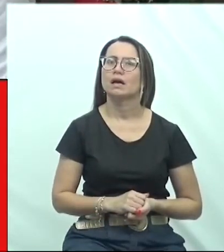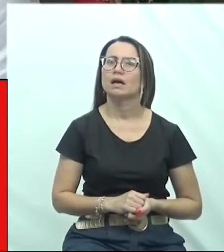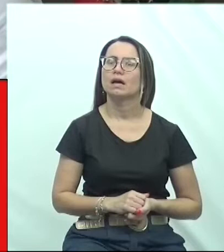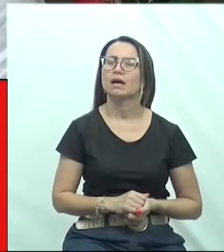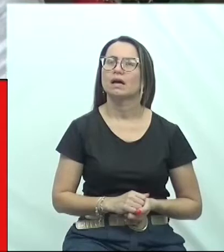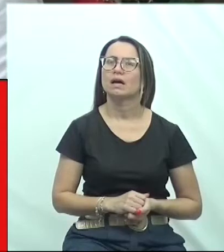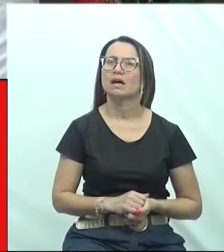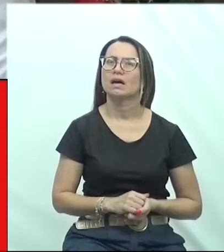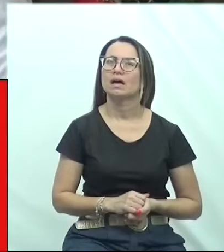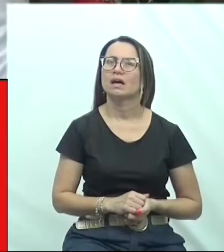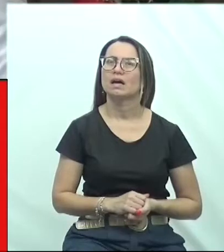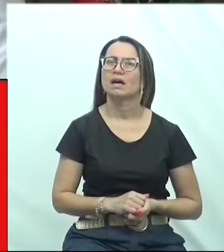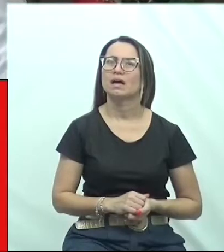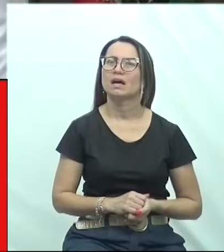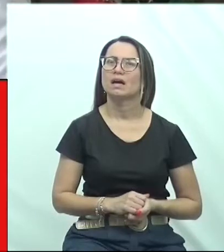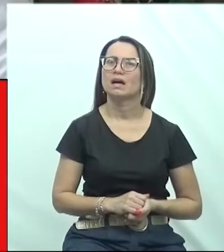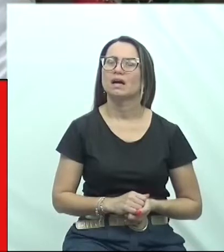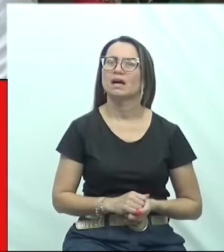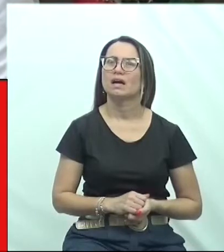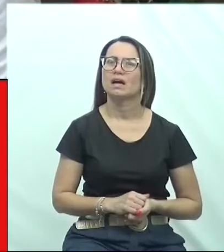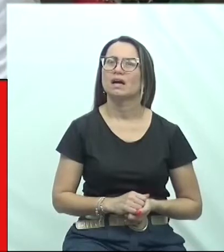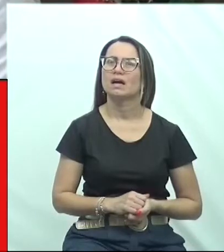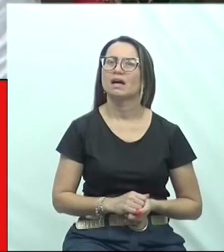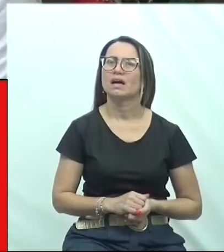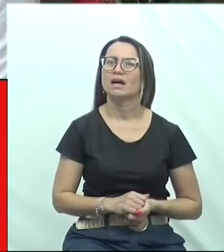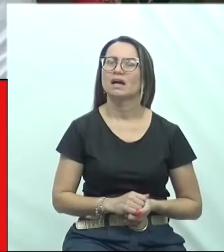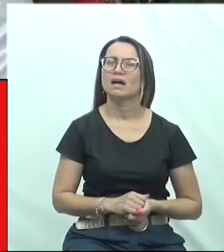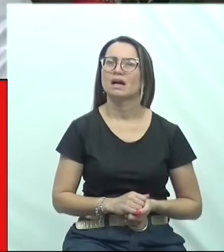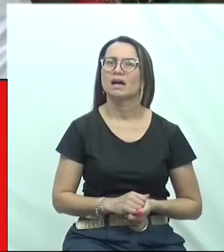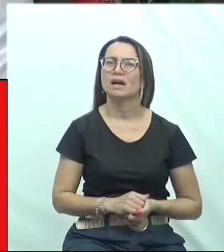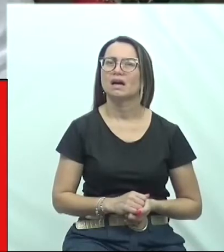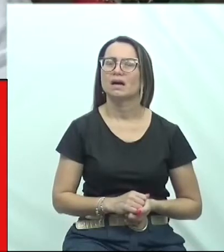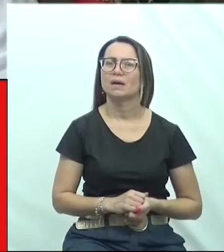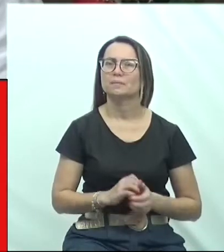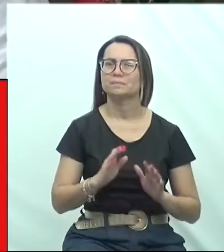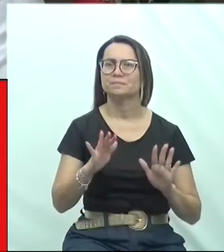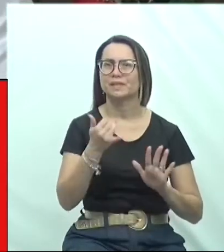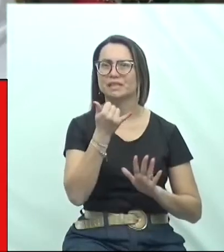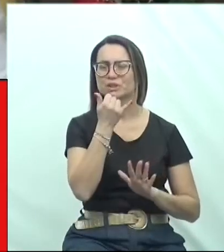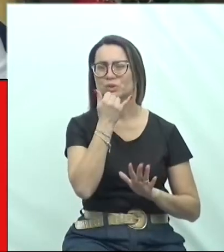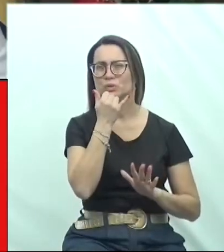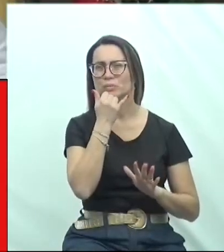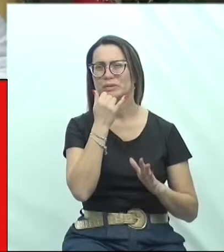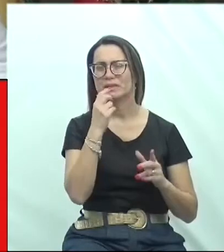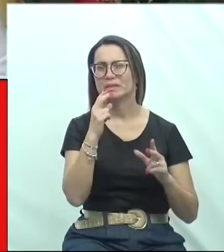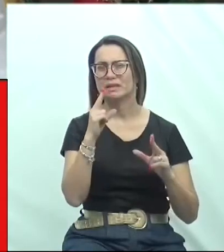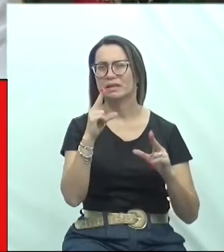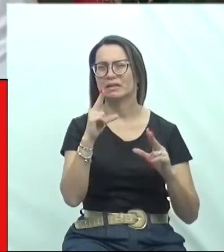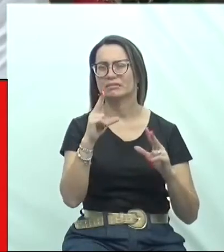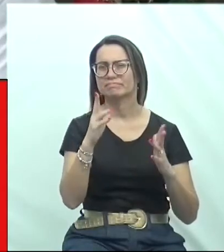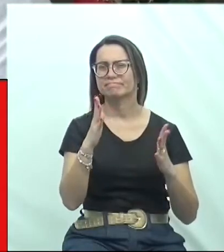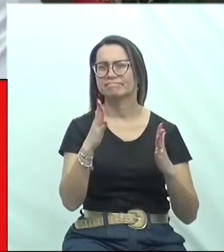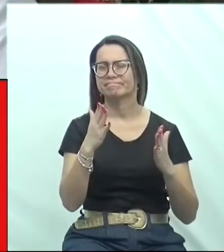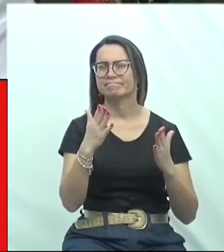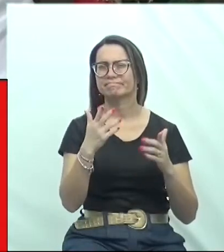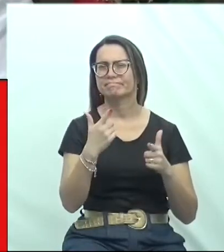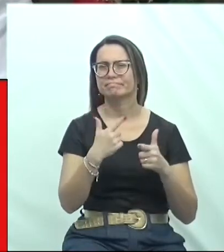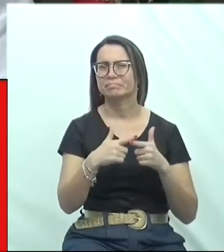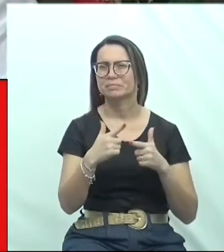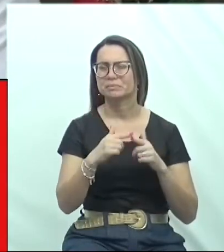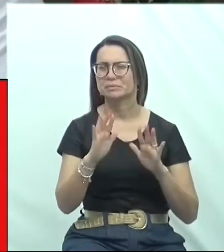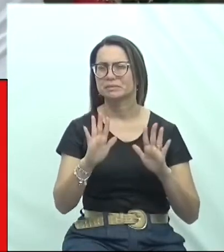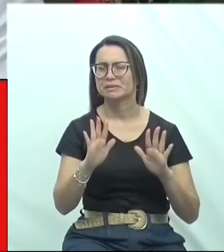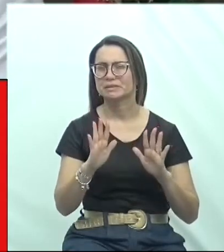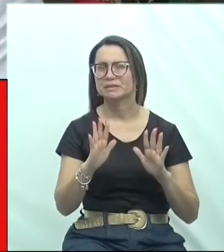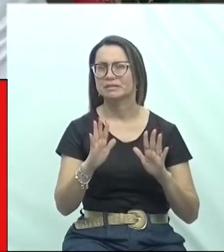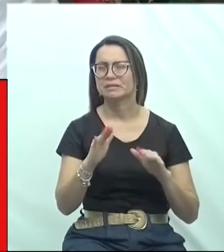eu peço até desculpa. É assim que a senhora tem das pessoas. Não. Eu peço até desculpa. Por favor, eu peço até desculpa. Então, com todo respeito, né?